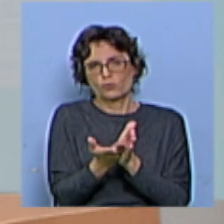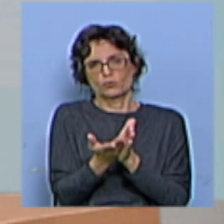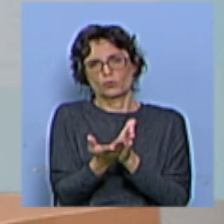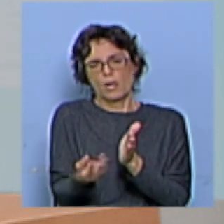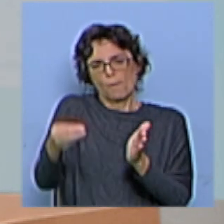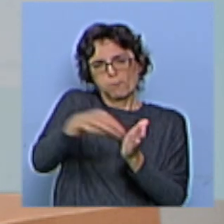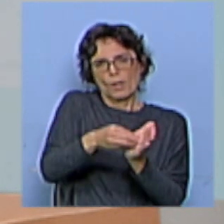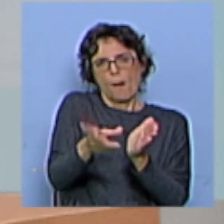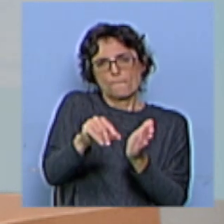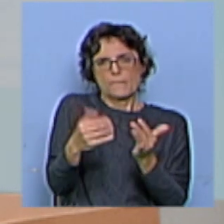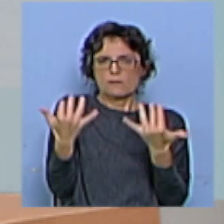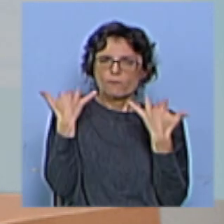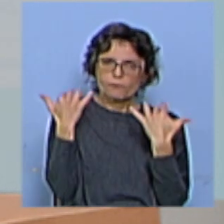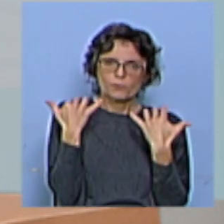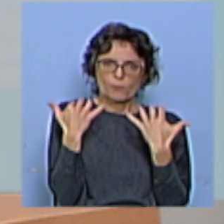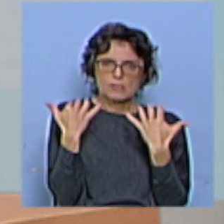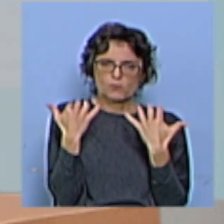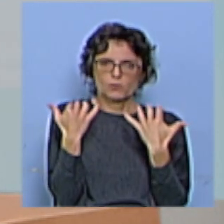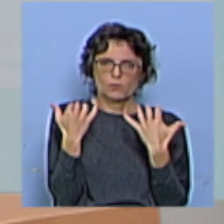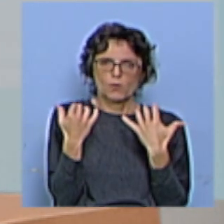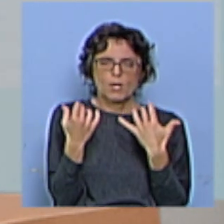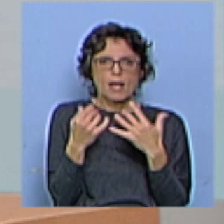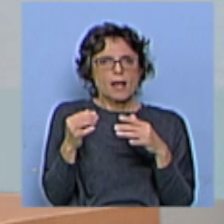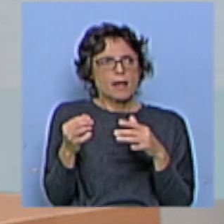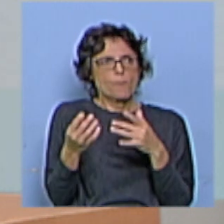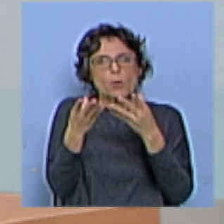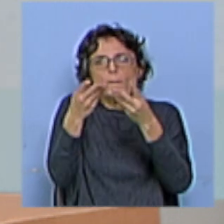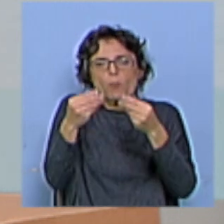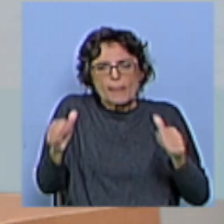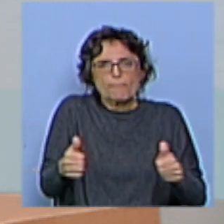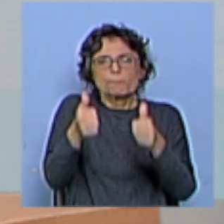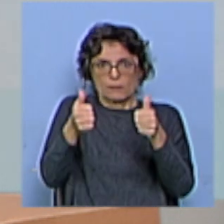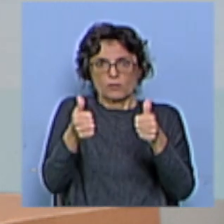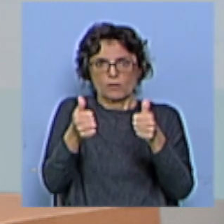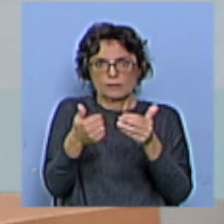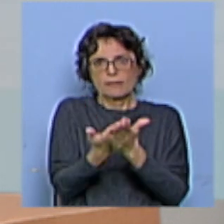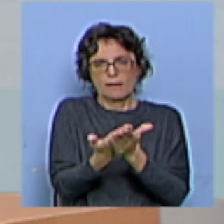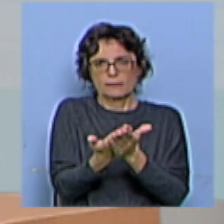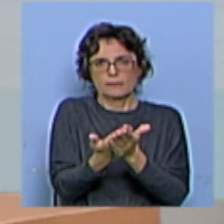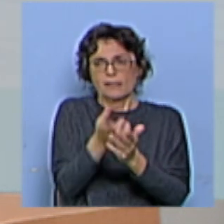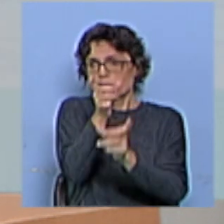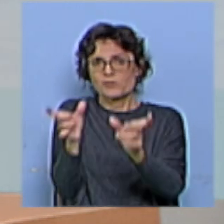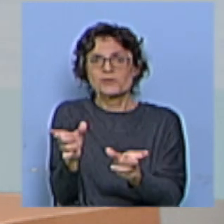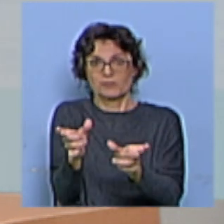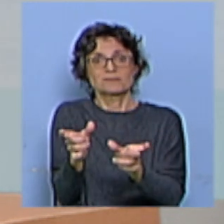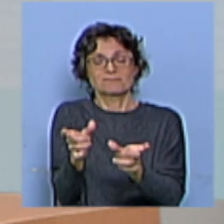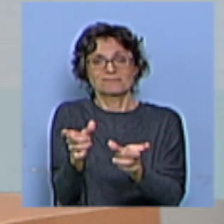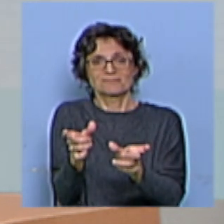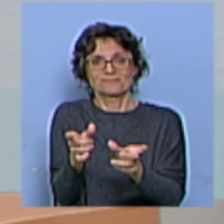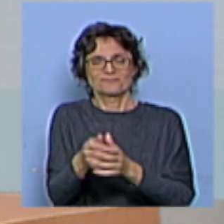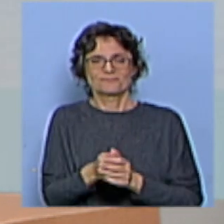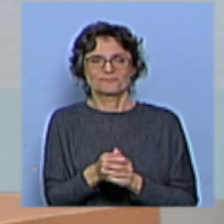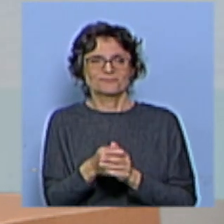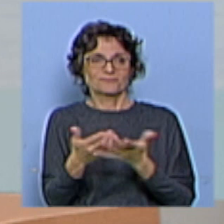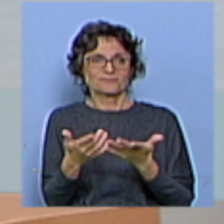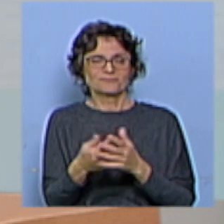informativos de qualidade para que os visitantes justamente possam fruir também com mais qualidade